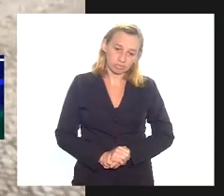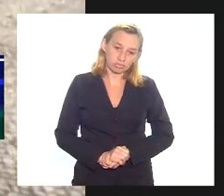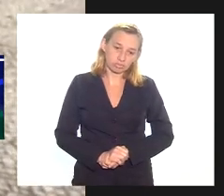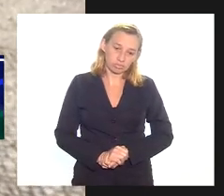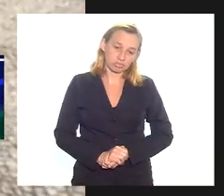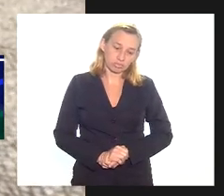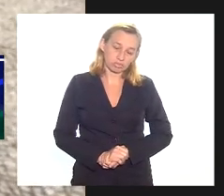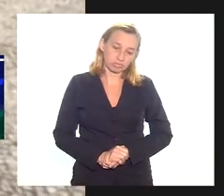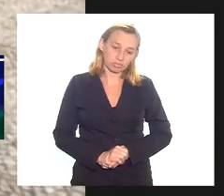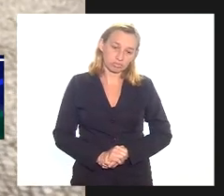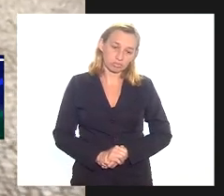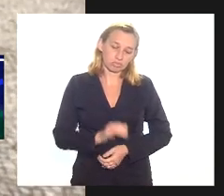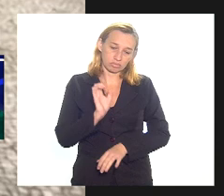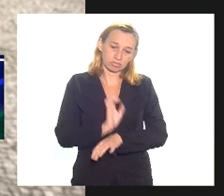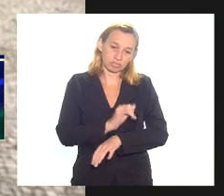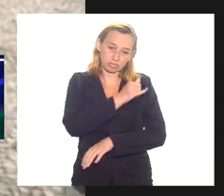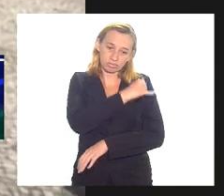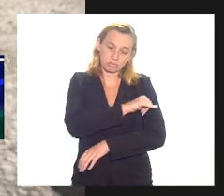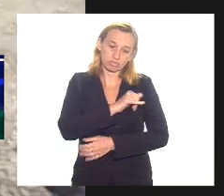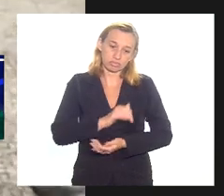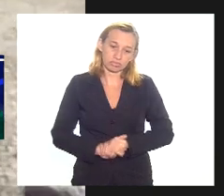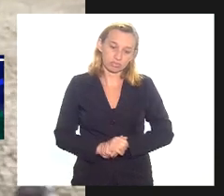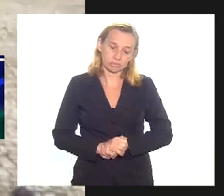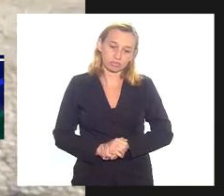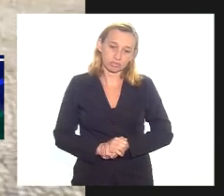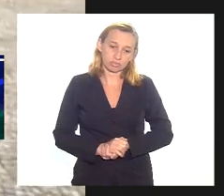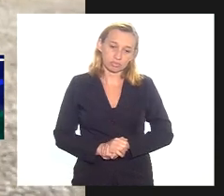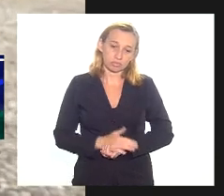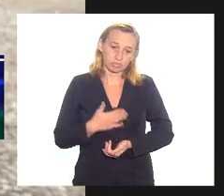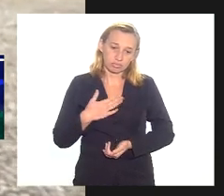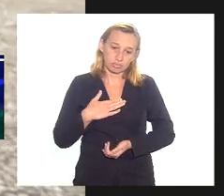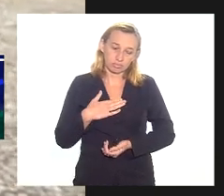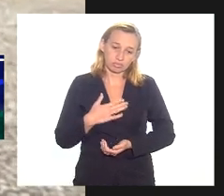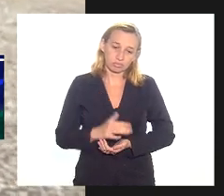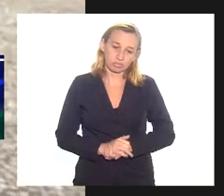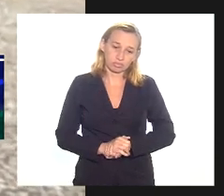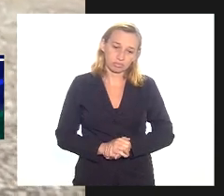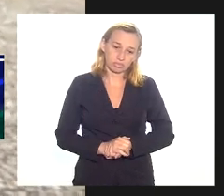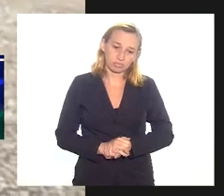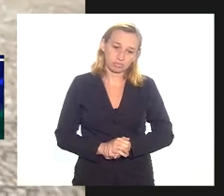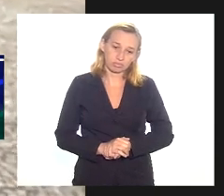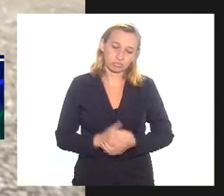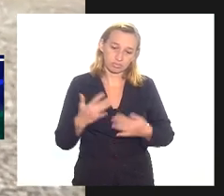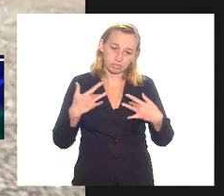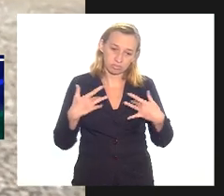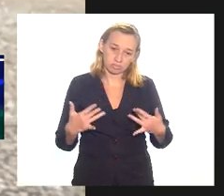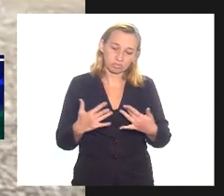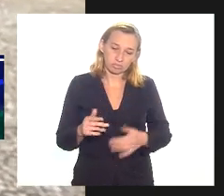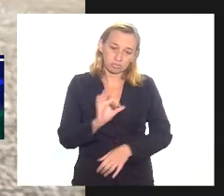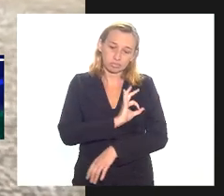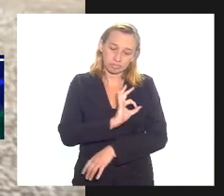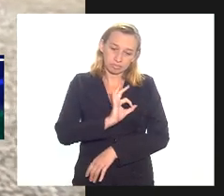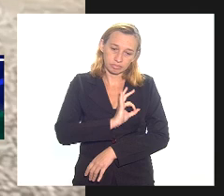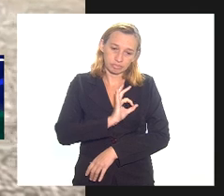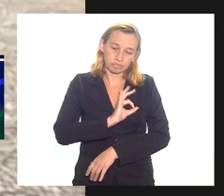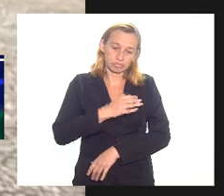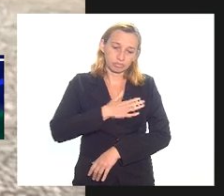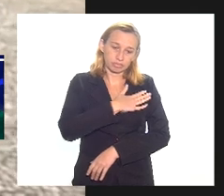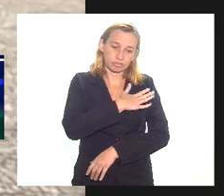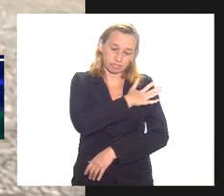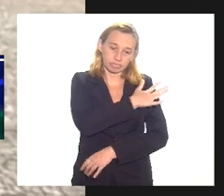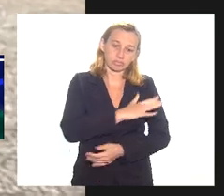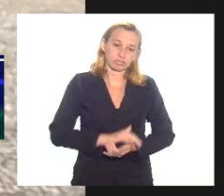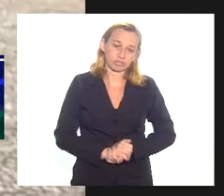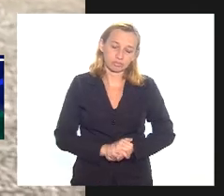Polícia Militar do Estado do Rio de Janeiro. Fica aqui a minha saudação à Polícia Militar, aos heróis da segurança pública,